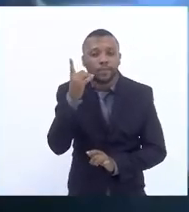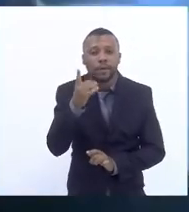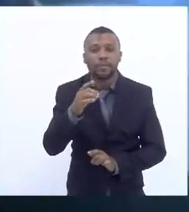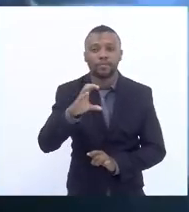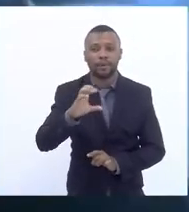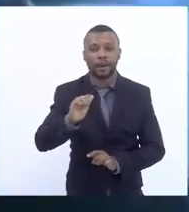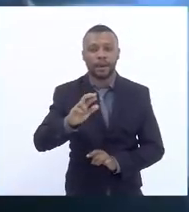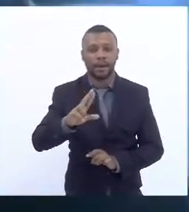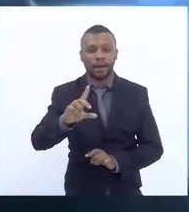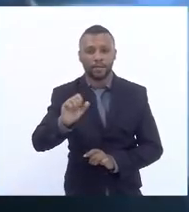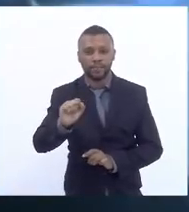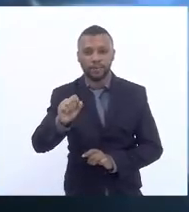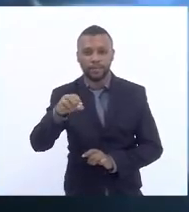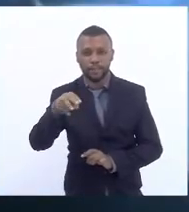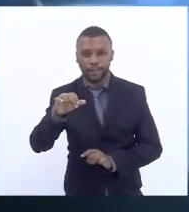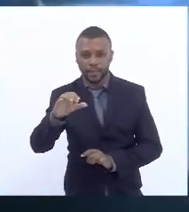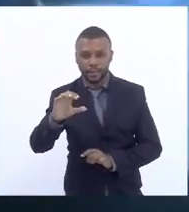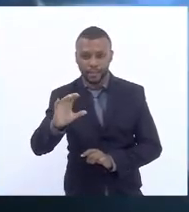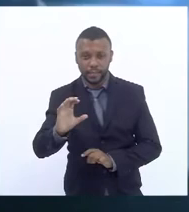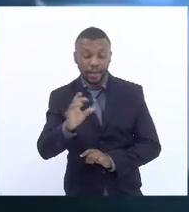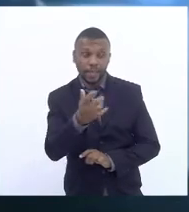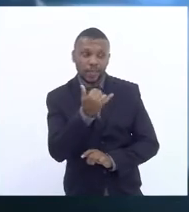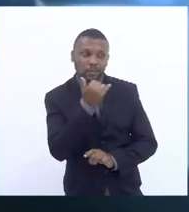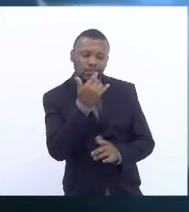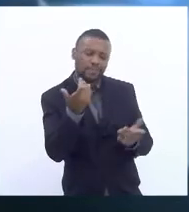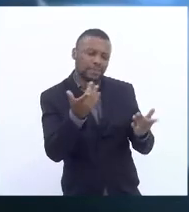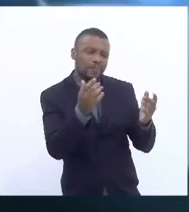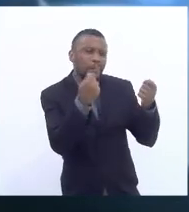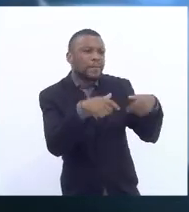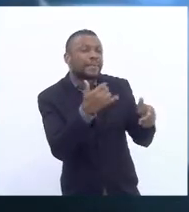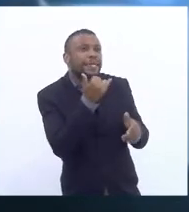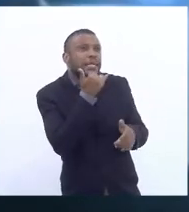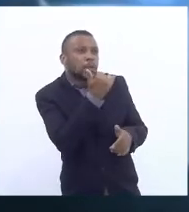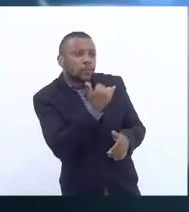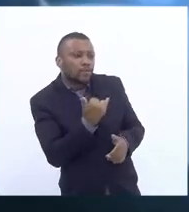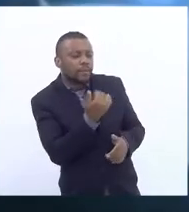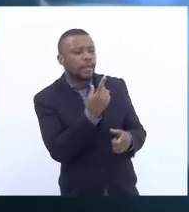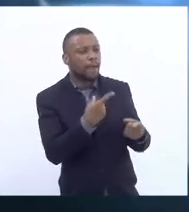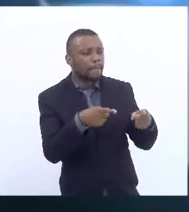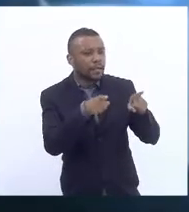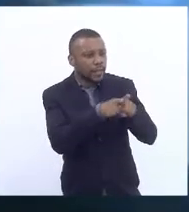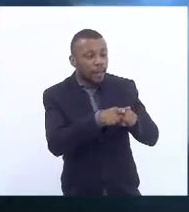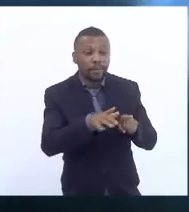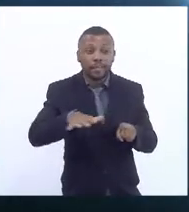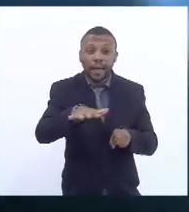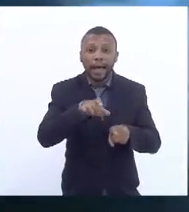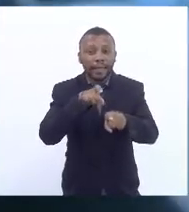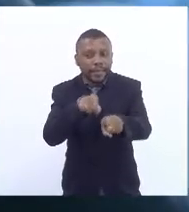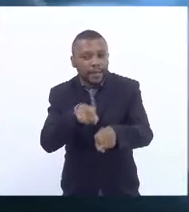Imagina, não. Vossa Excelência não tem que desculpar, é meu parceiro solidário da agricultura orgânica.